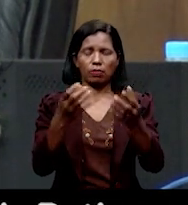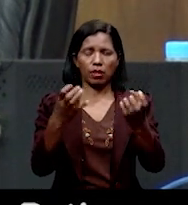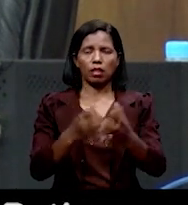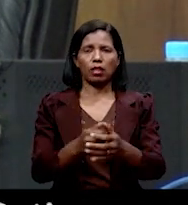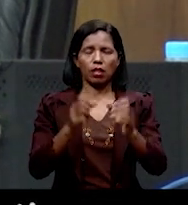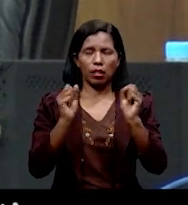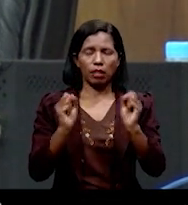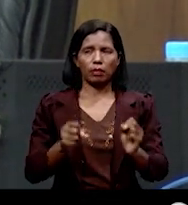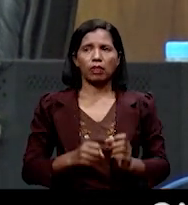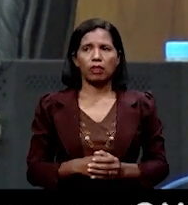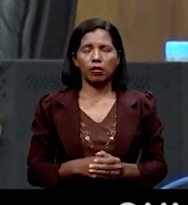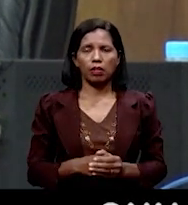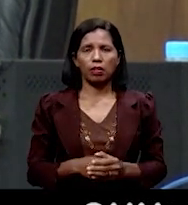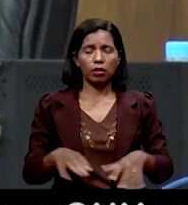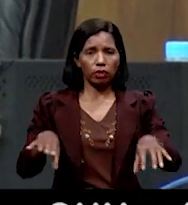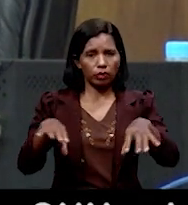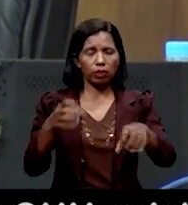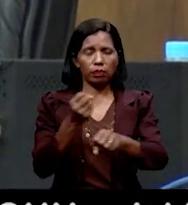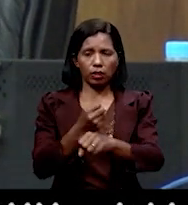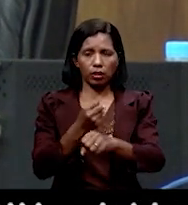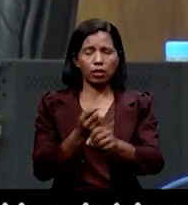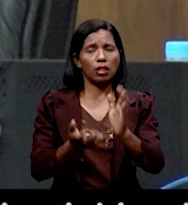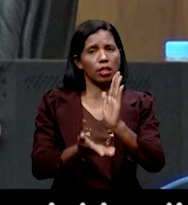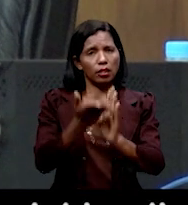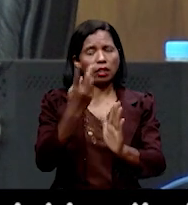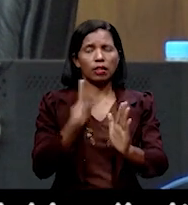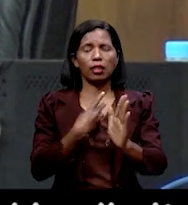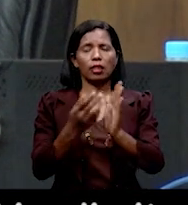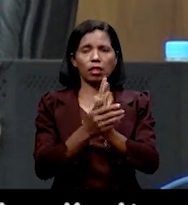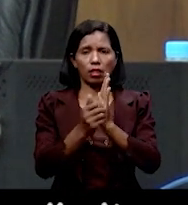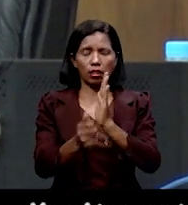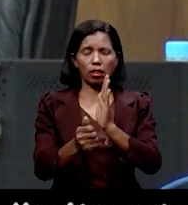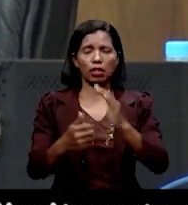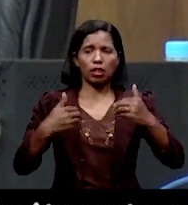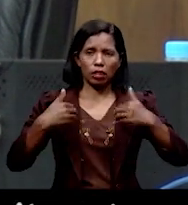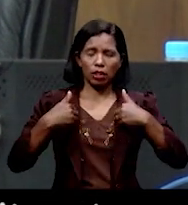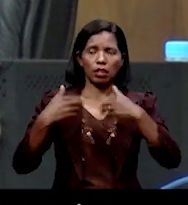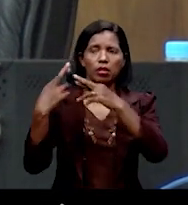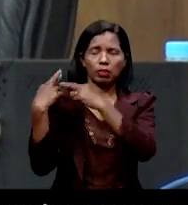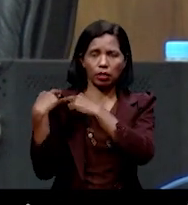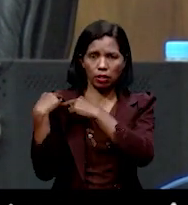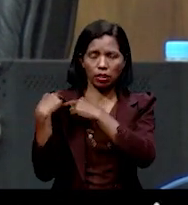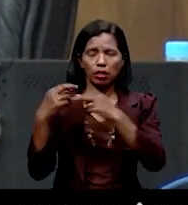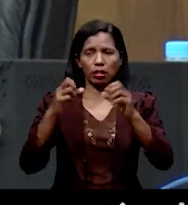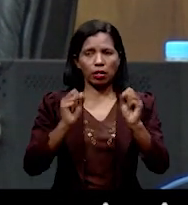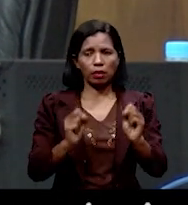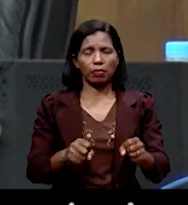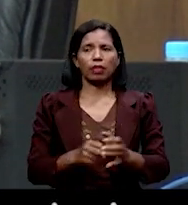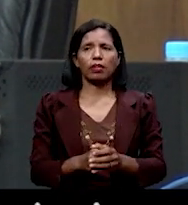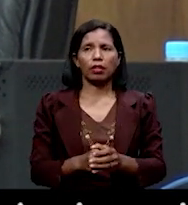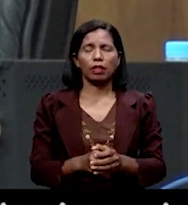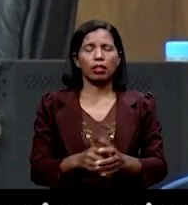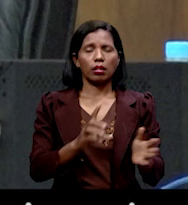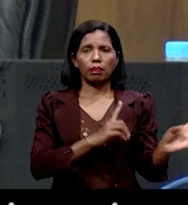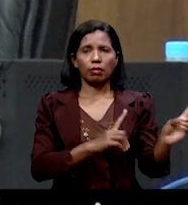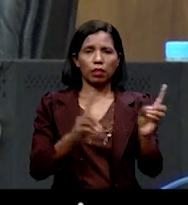prudente liutan hasa kapasidade responsabilidade no integridade e